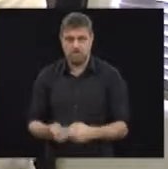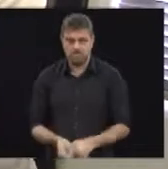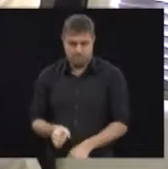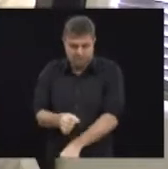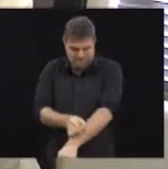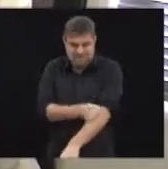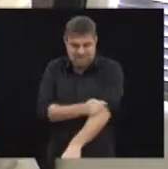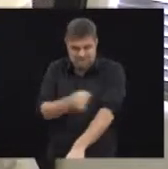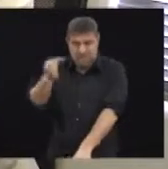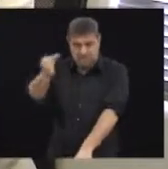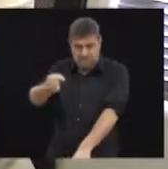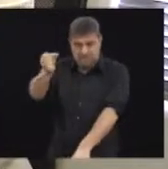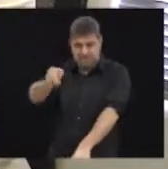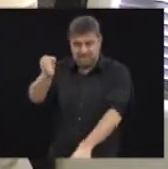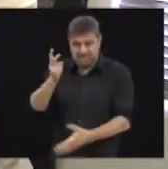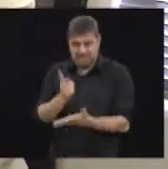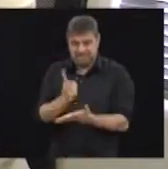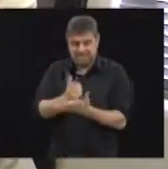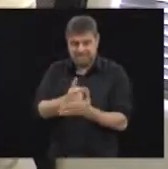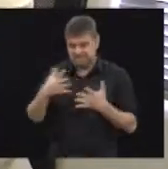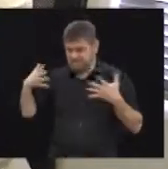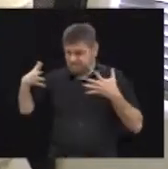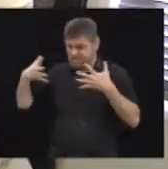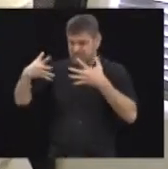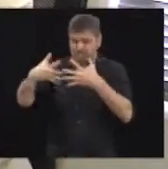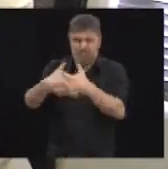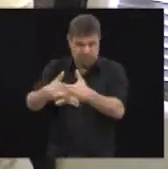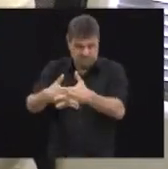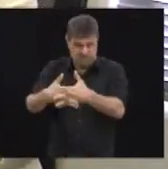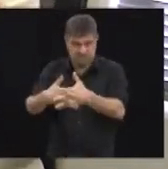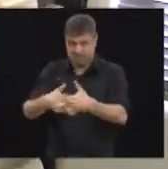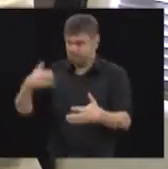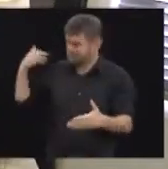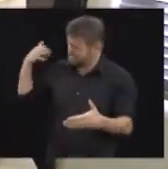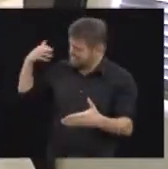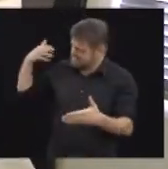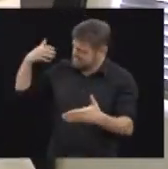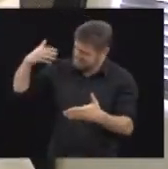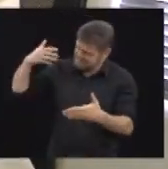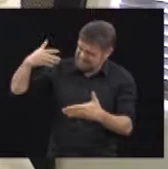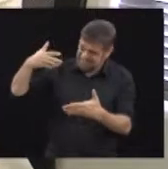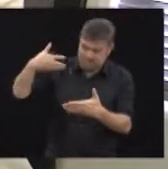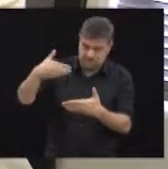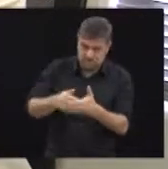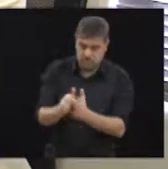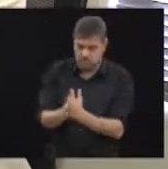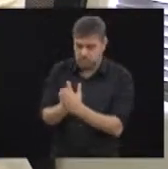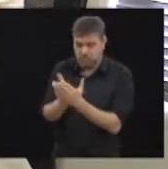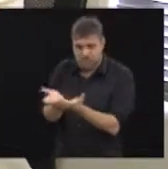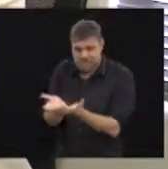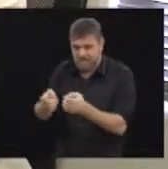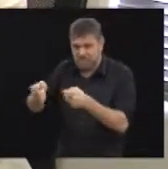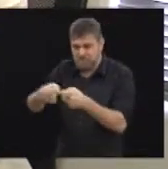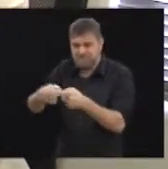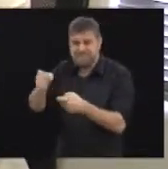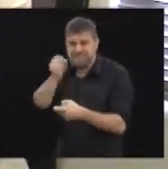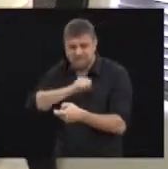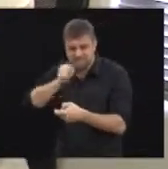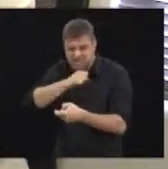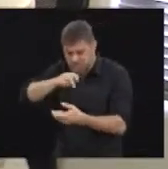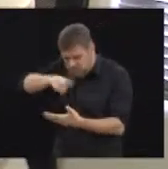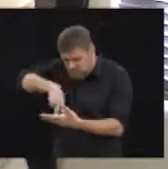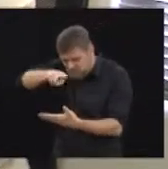o vitiligo também. Então, sempre houve essa confusão ao longo da história, em livros antigos